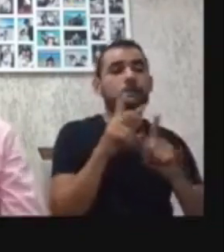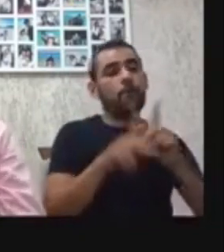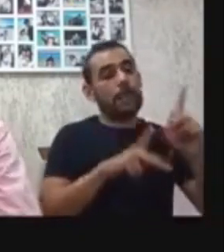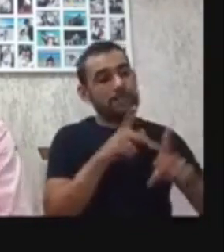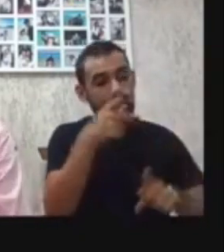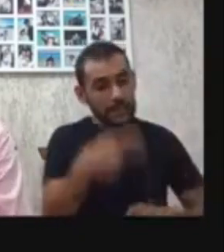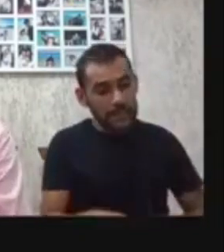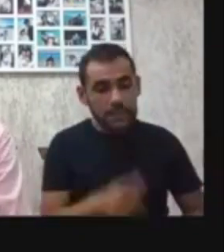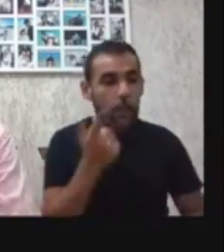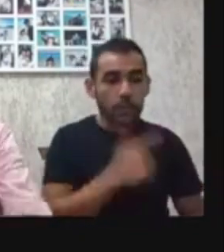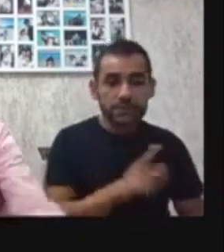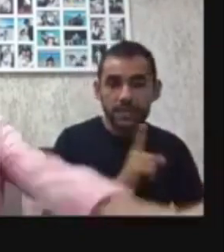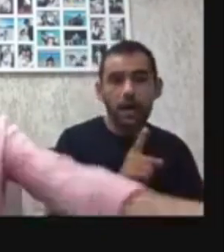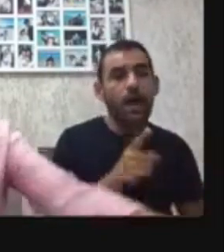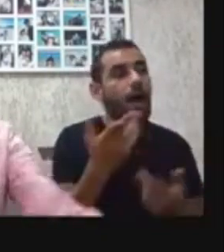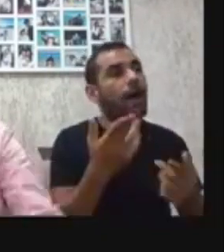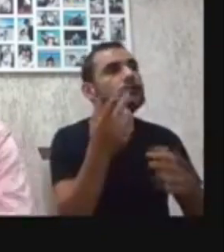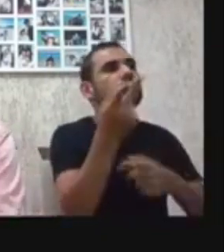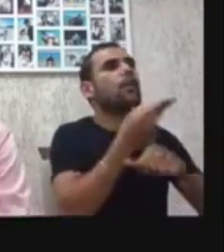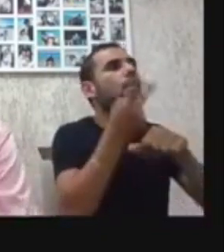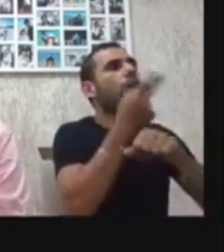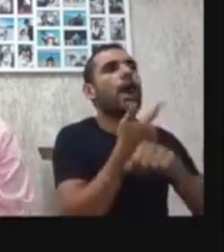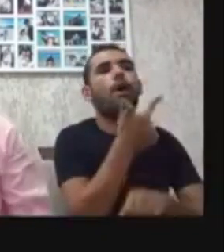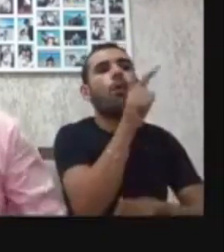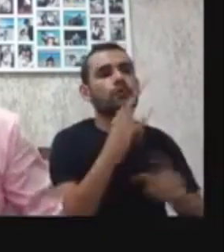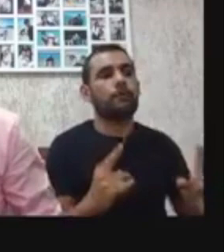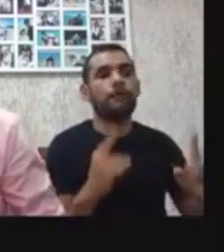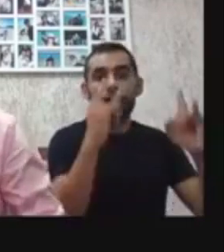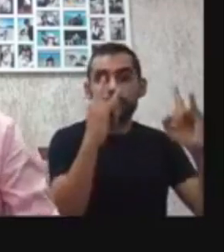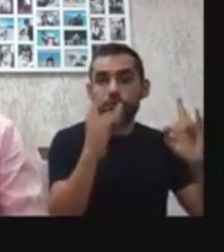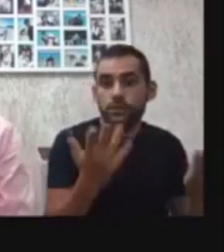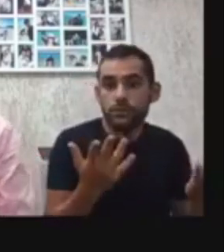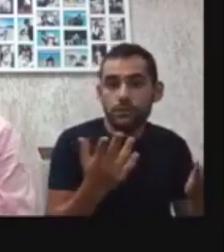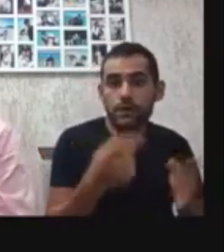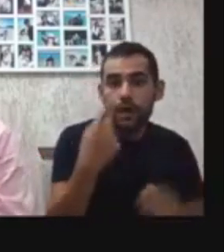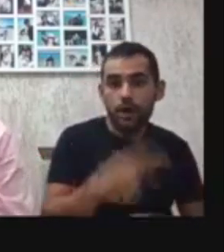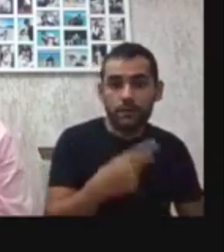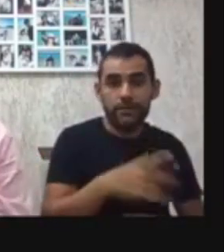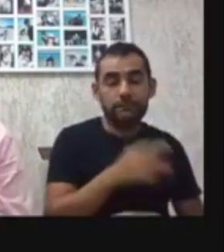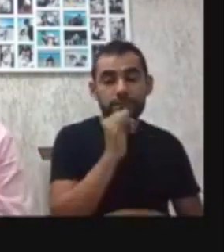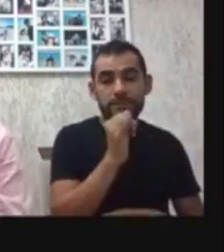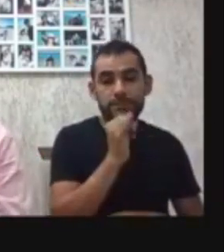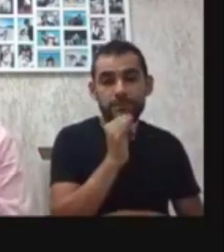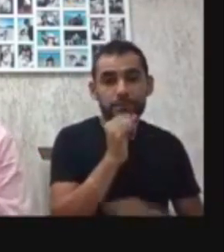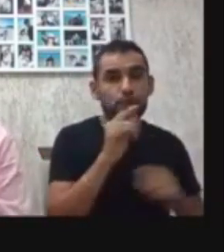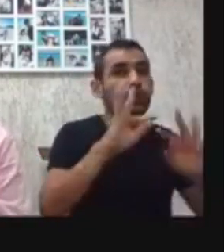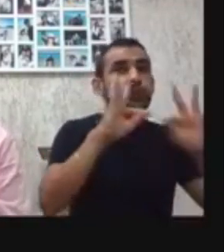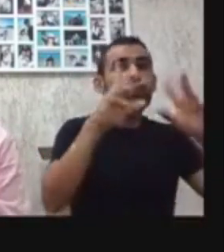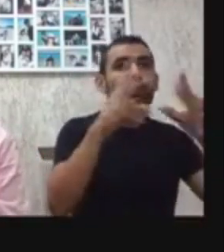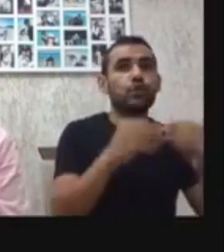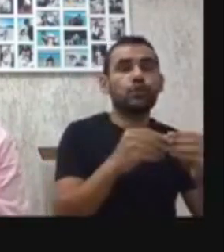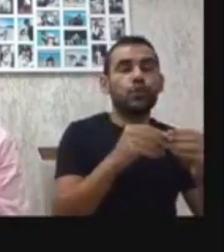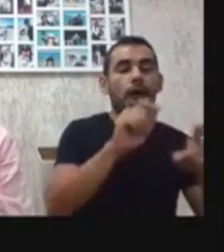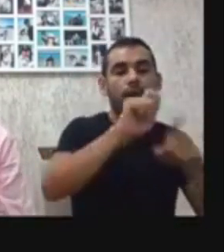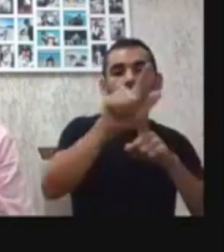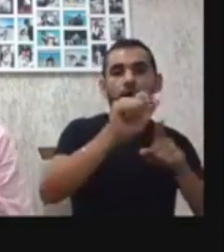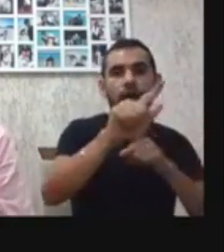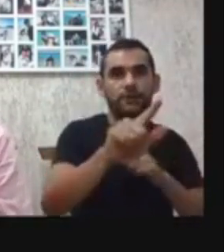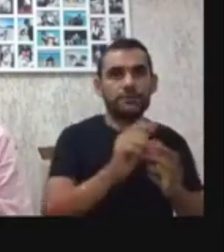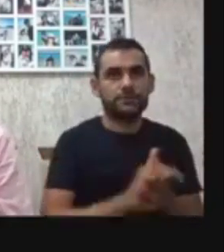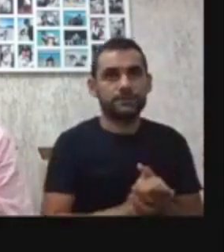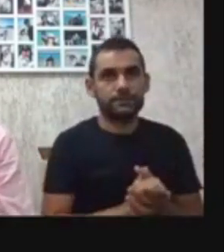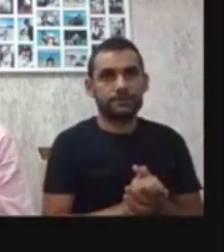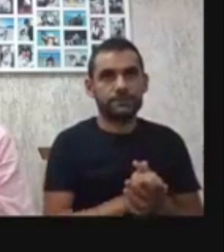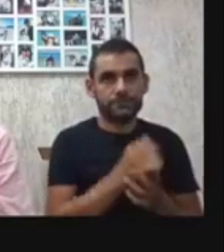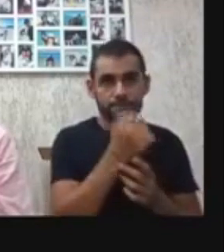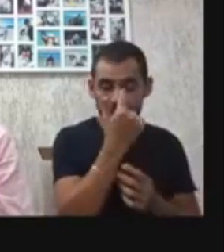aqui. Vamos buscar um outro prédio. A Secretaria de São João del Rei aqui em São João, são é tudo alugado, não é prédio próprio. Aluga